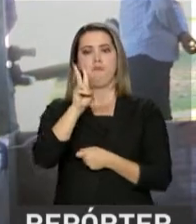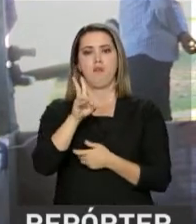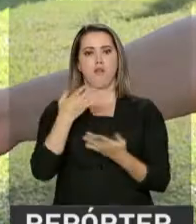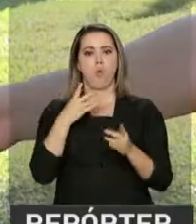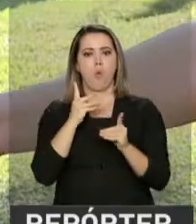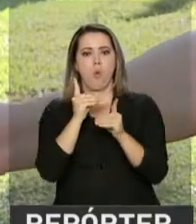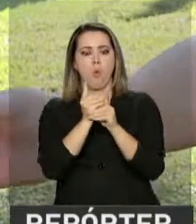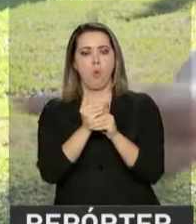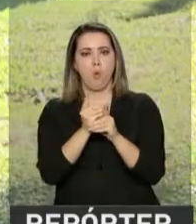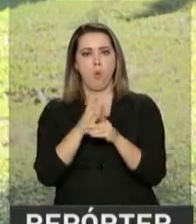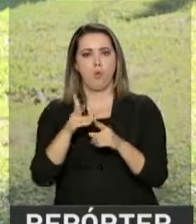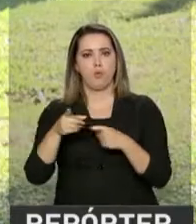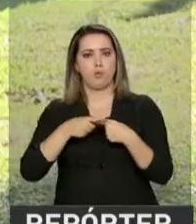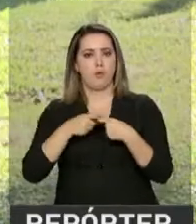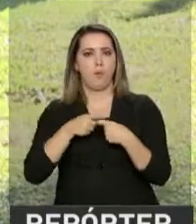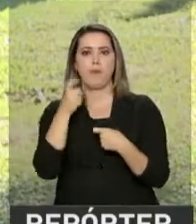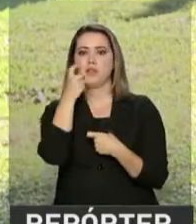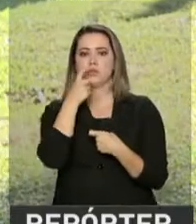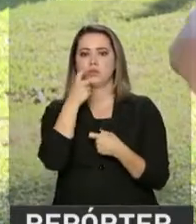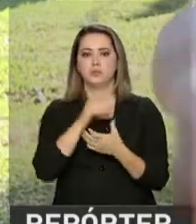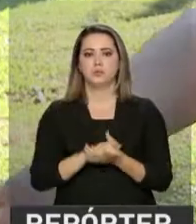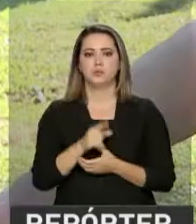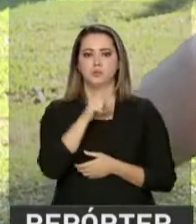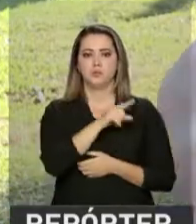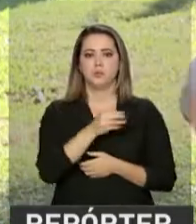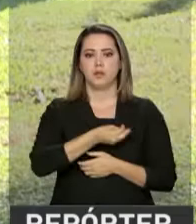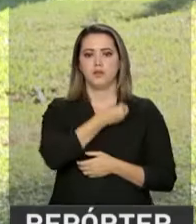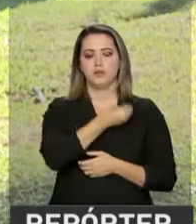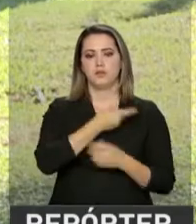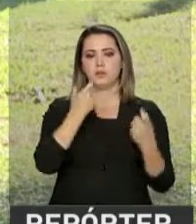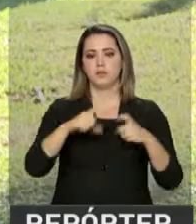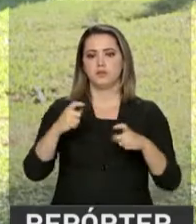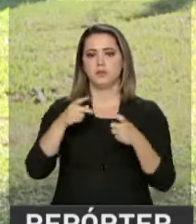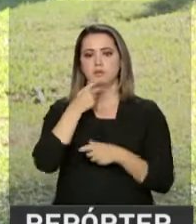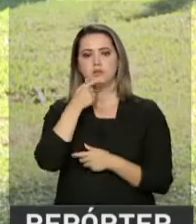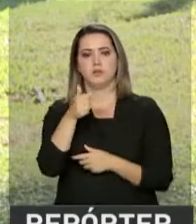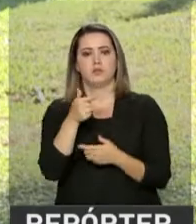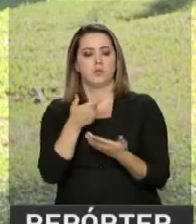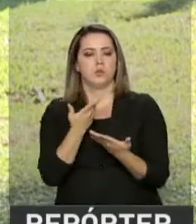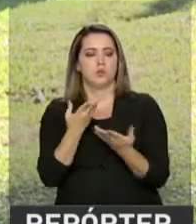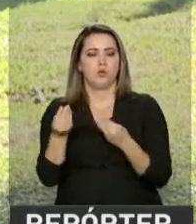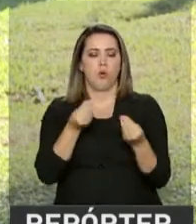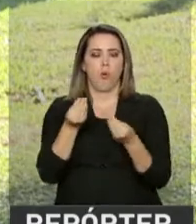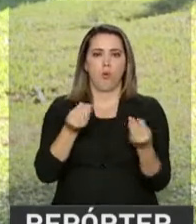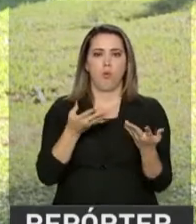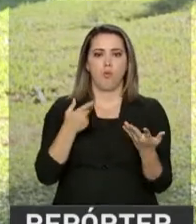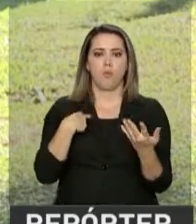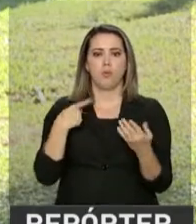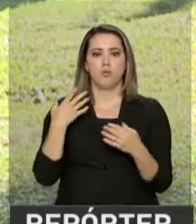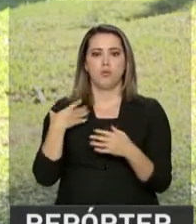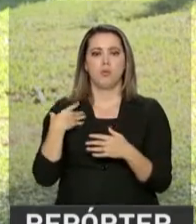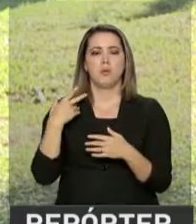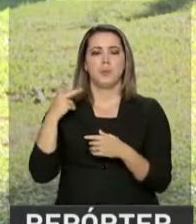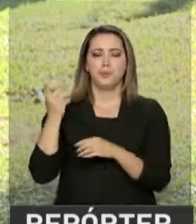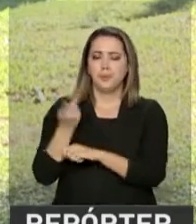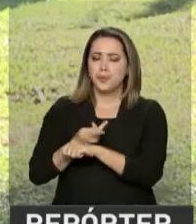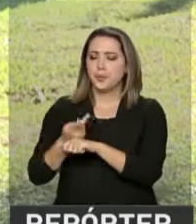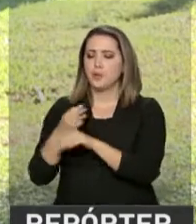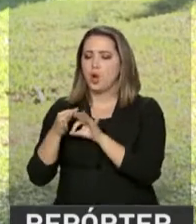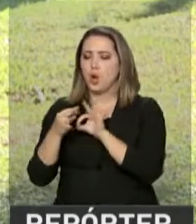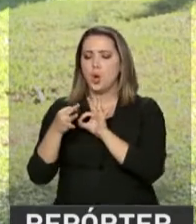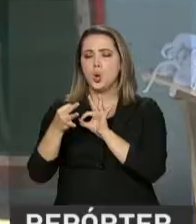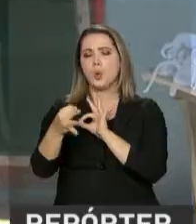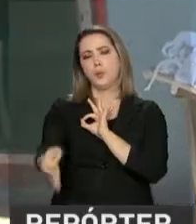dentista a maria é moradora da região e diz que se não fosse o navio ela e sua família teriam que andar muito para encontrar atendimento